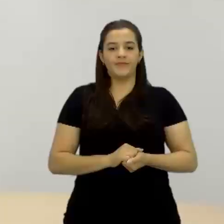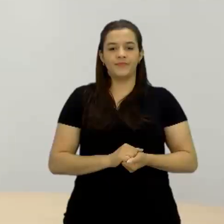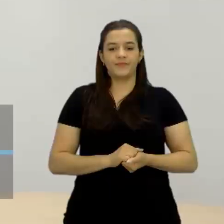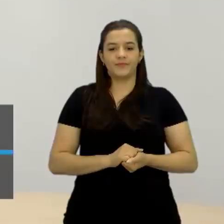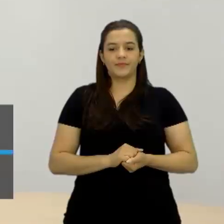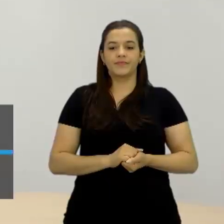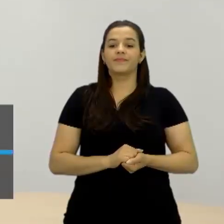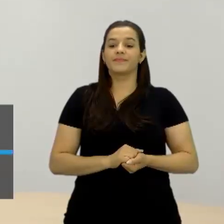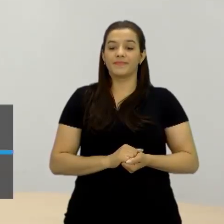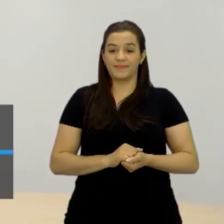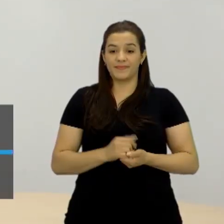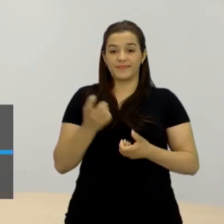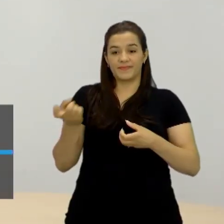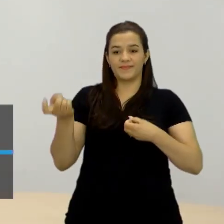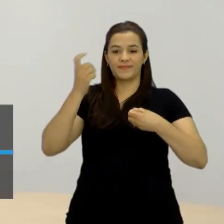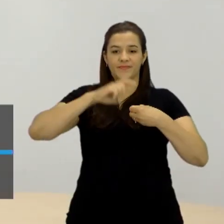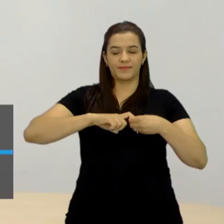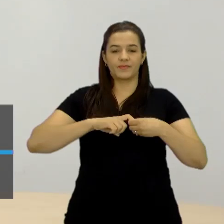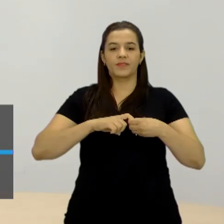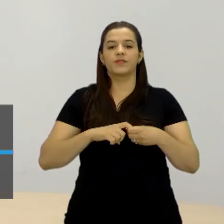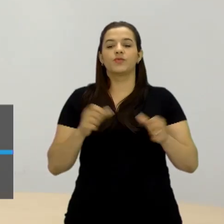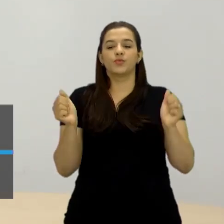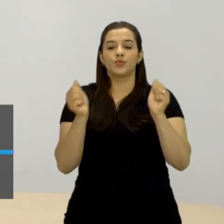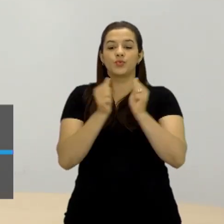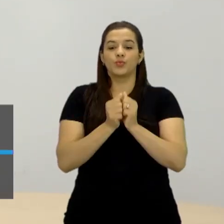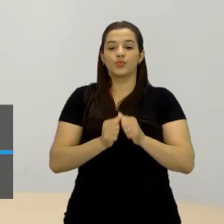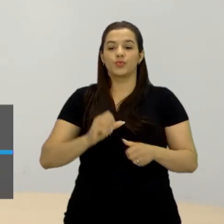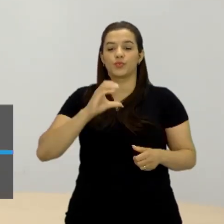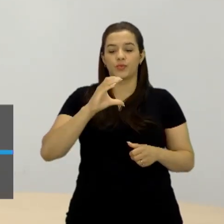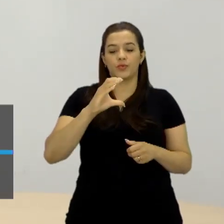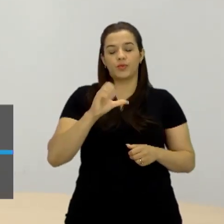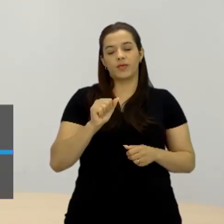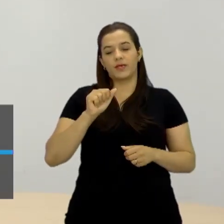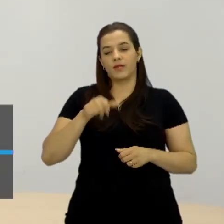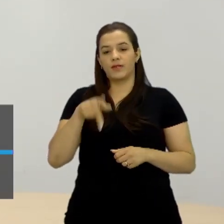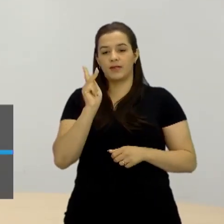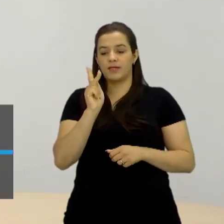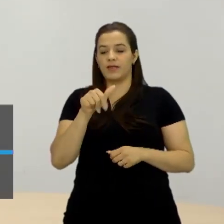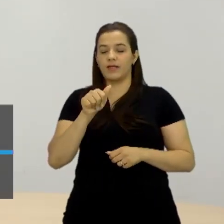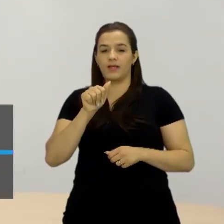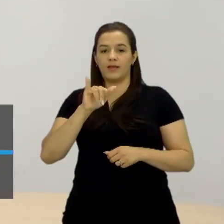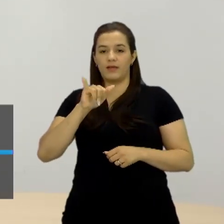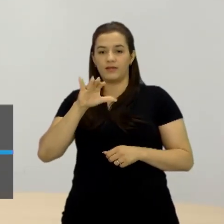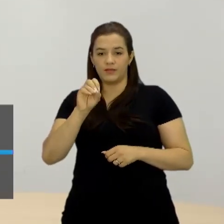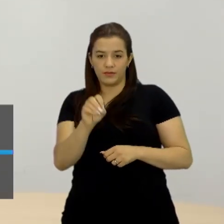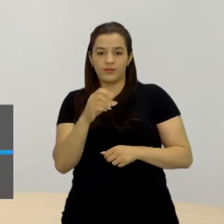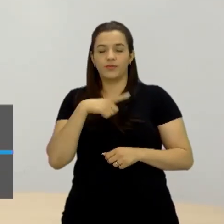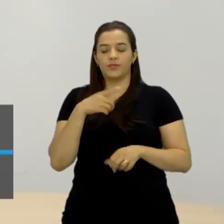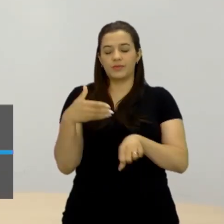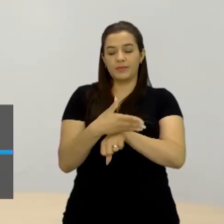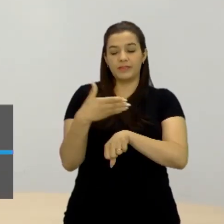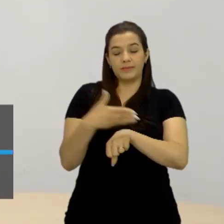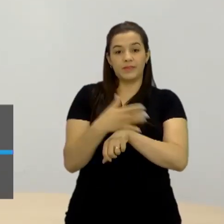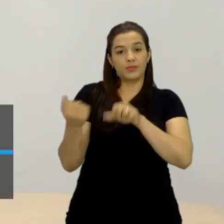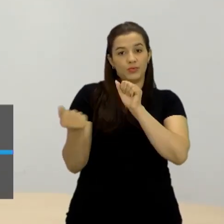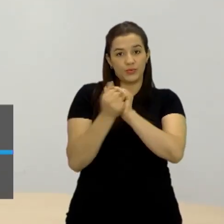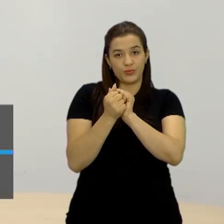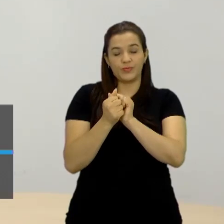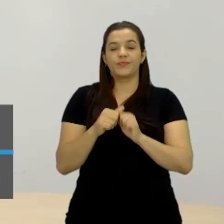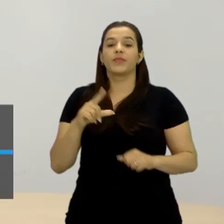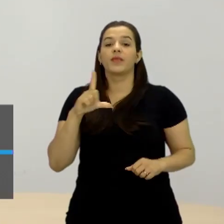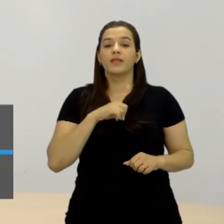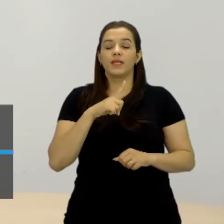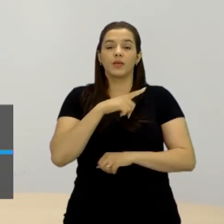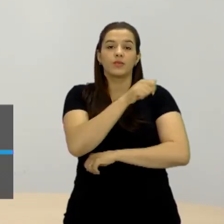Nós estamos aqui, Tony, com o Caio, com o professor José Neres aqui com a gente, participando. Nós temos os